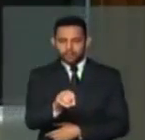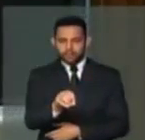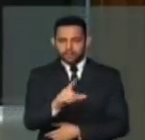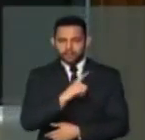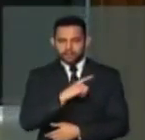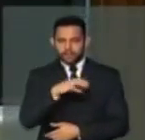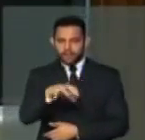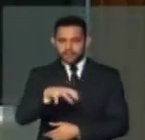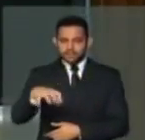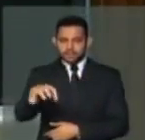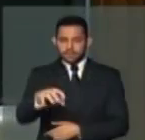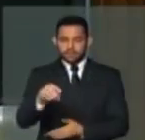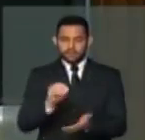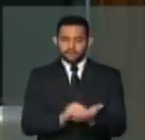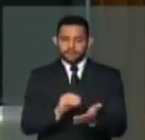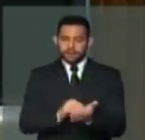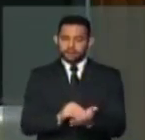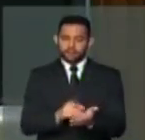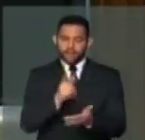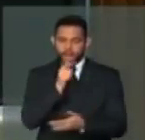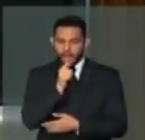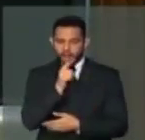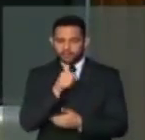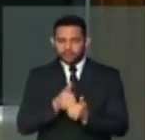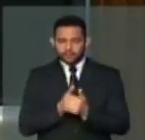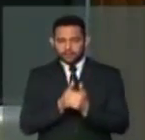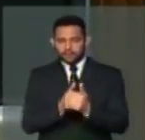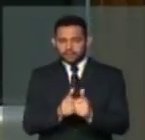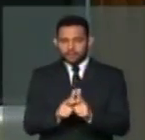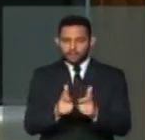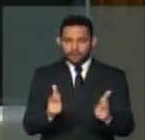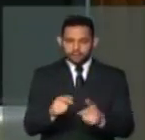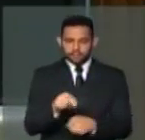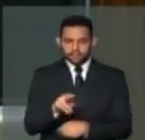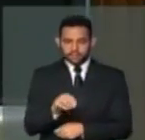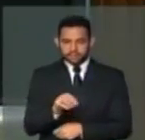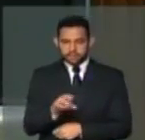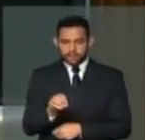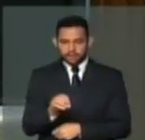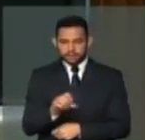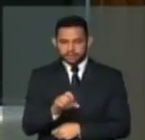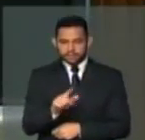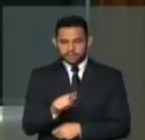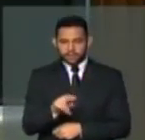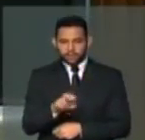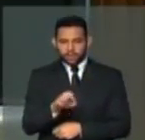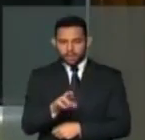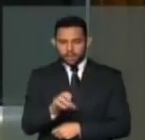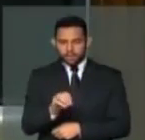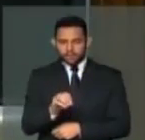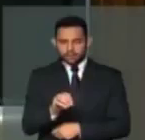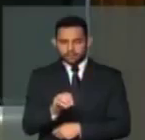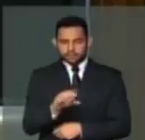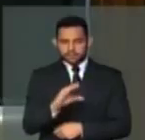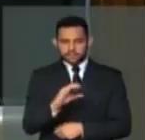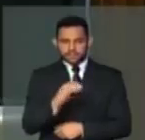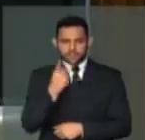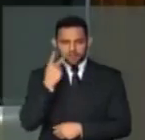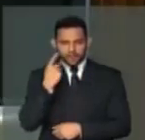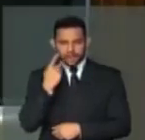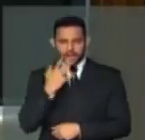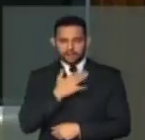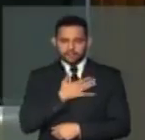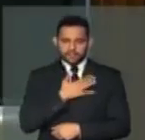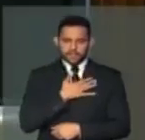muita região que não é abastecida, através daqueles grandes mananciais de Salgueiro, Ceará, em minha